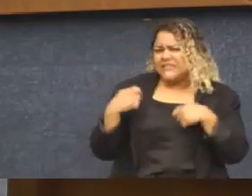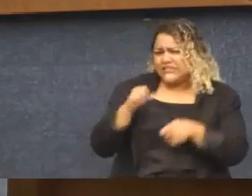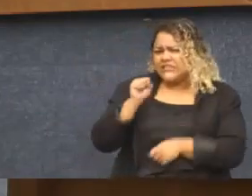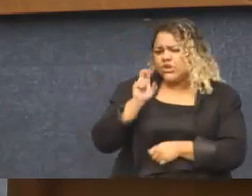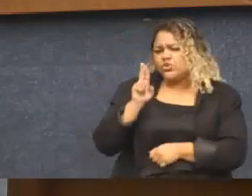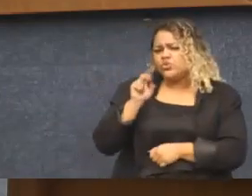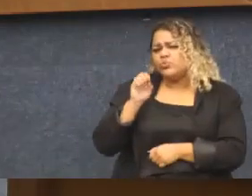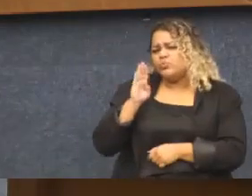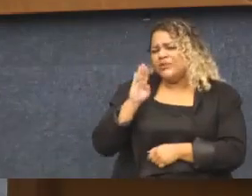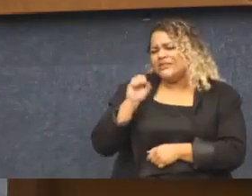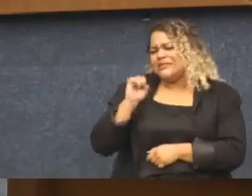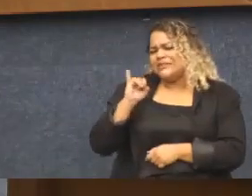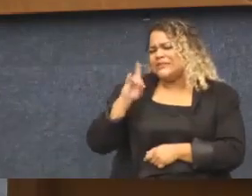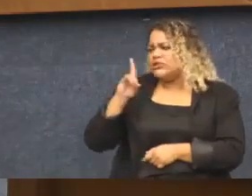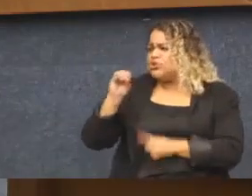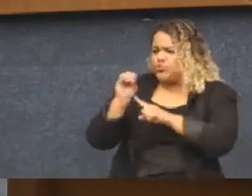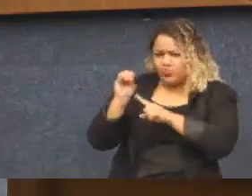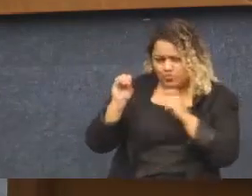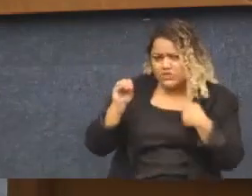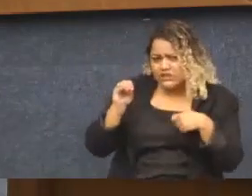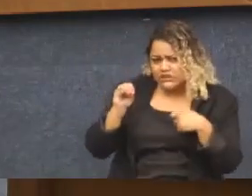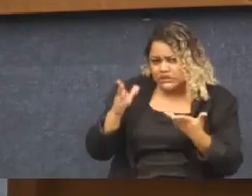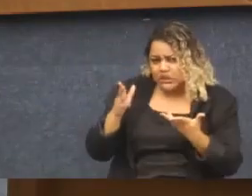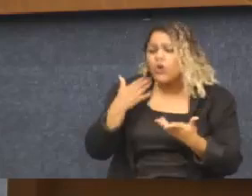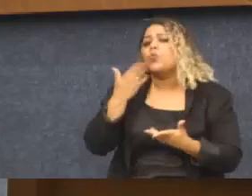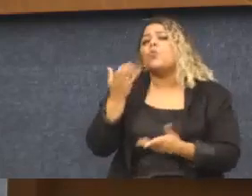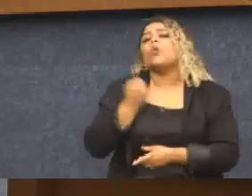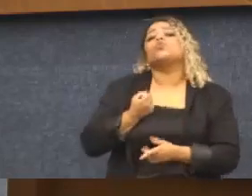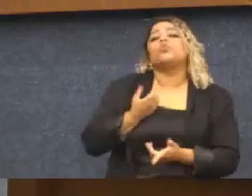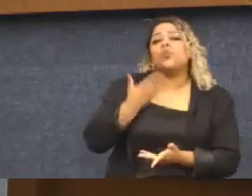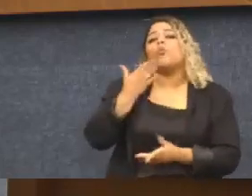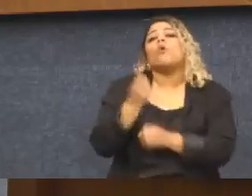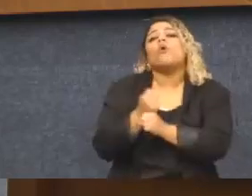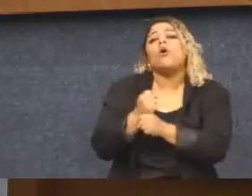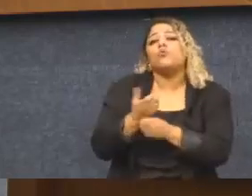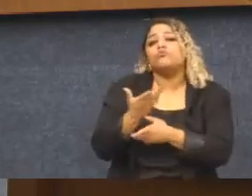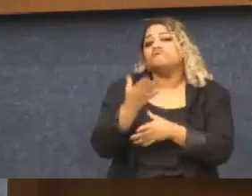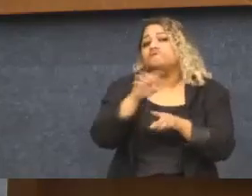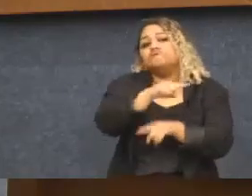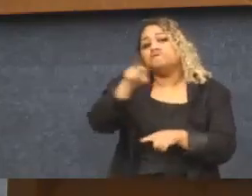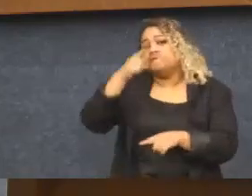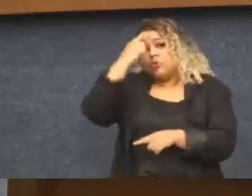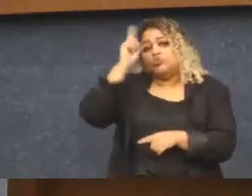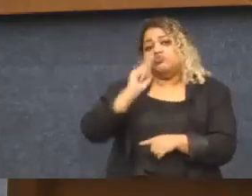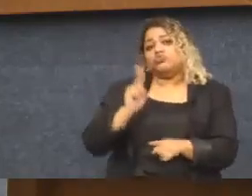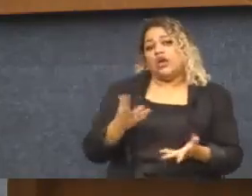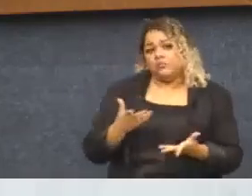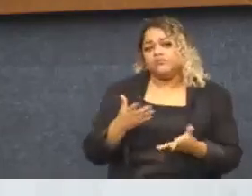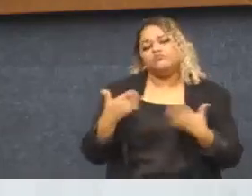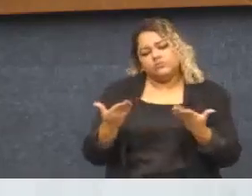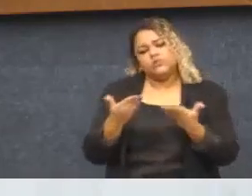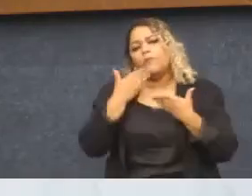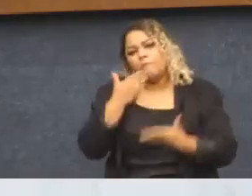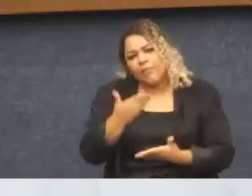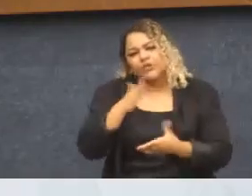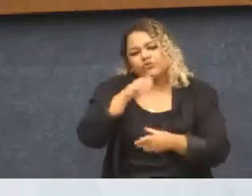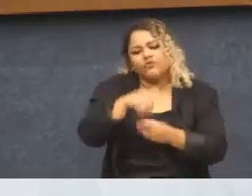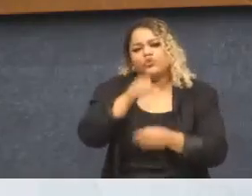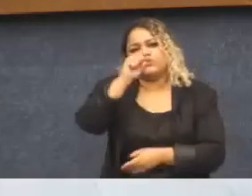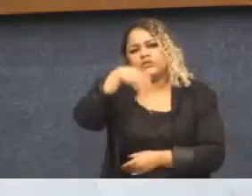subsídio? Qual que é o número? Qual é o cálculo? Ninguém sabe. Então, encaminho, voto sim. Vereador Irlan Melo, para